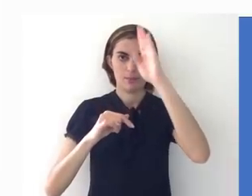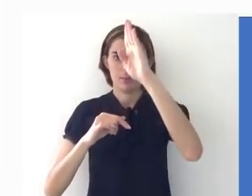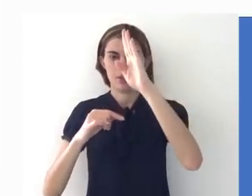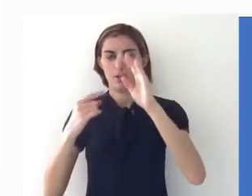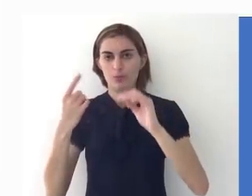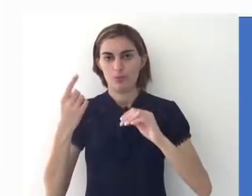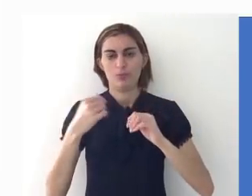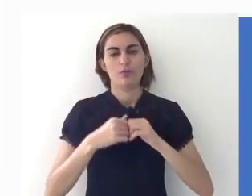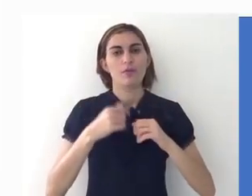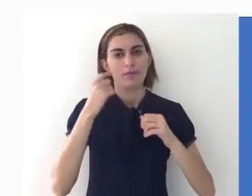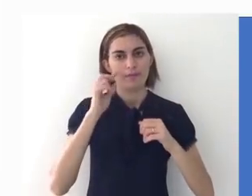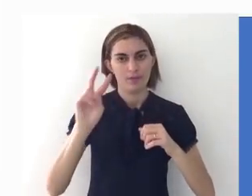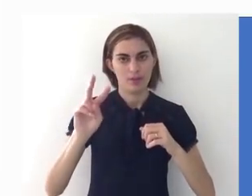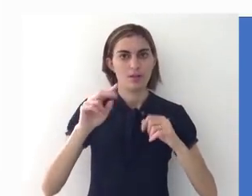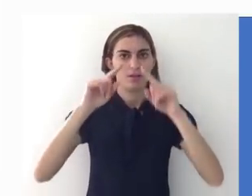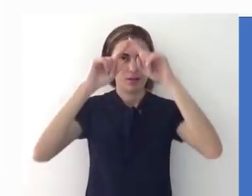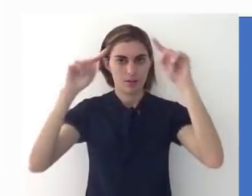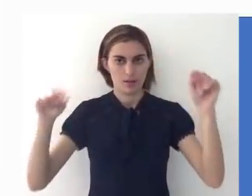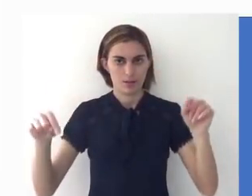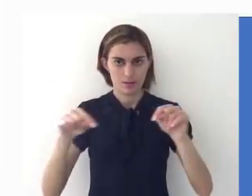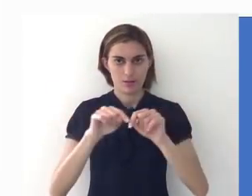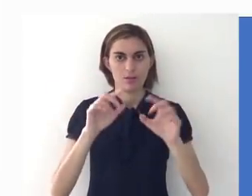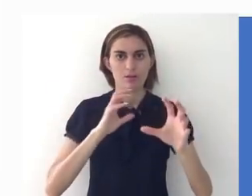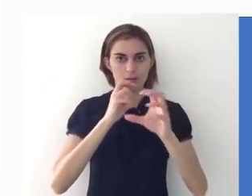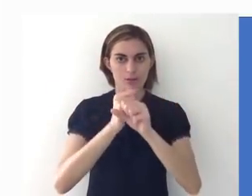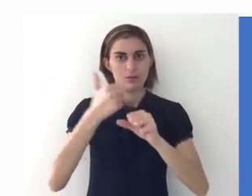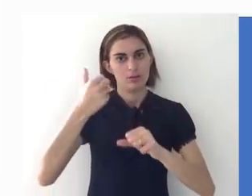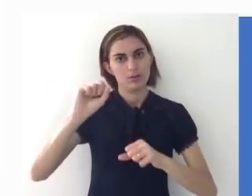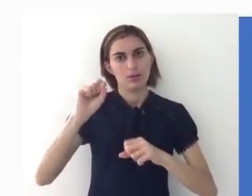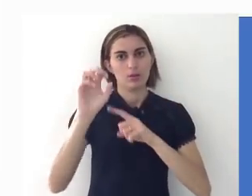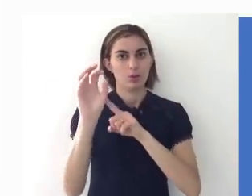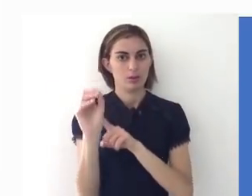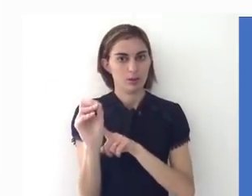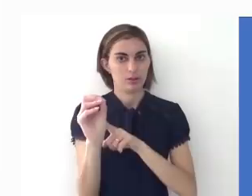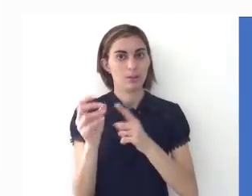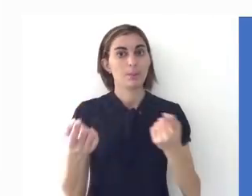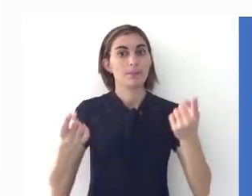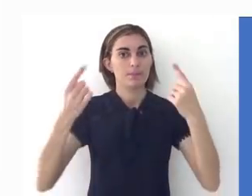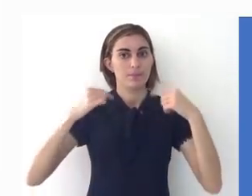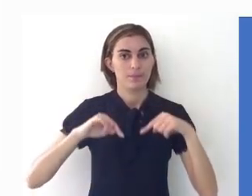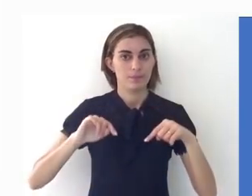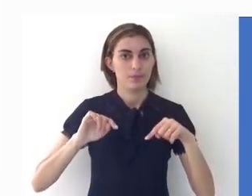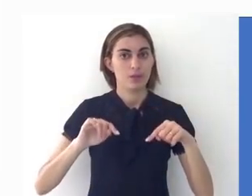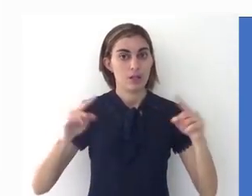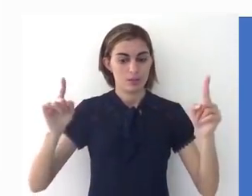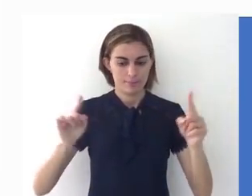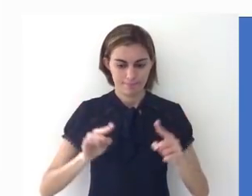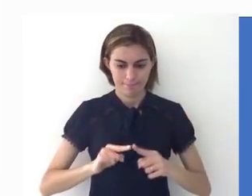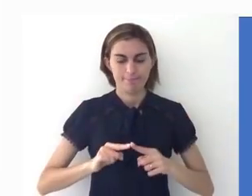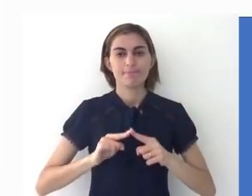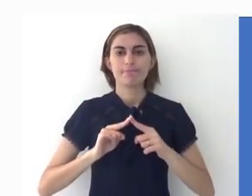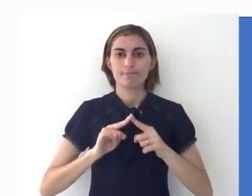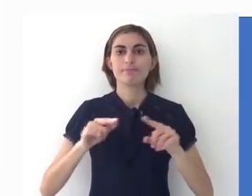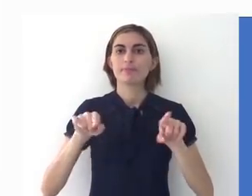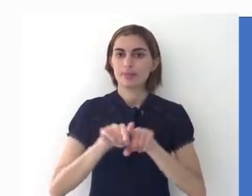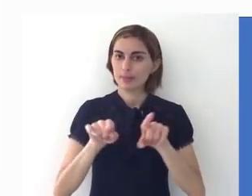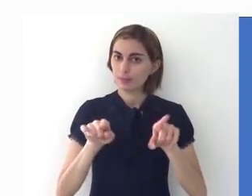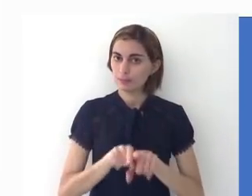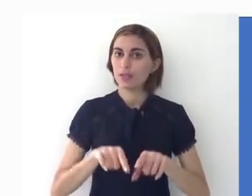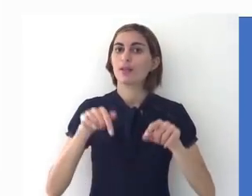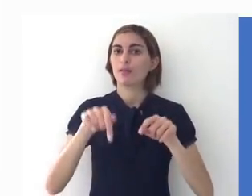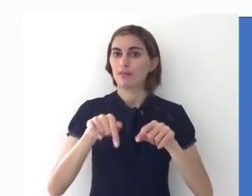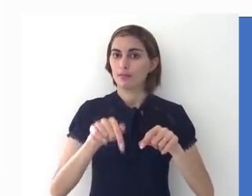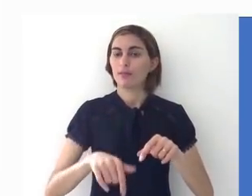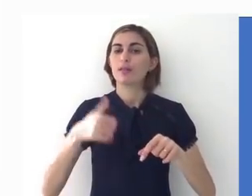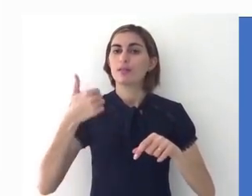cima, AB1 e D1, esses são os ângulos que quando a gente soma dá 180 graus. E no triângulo